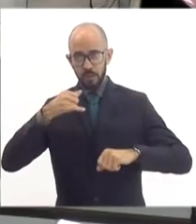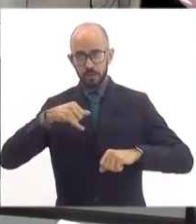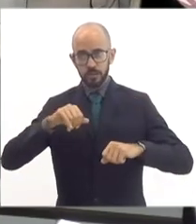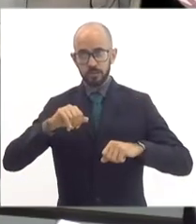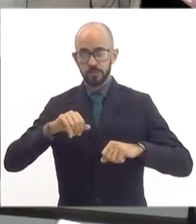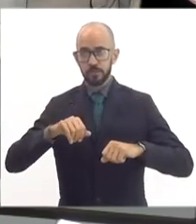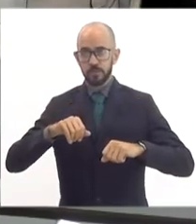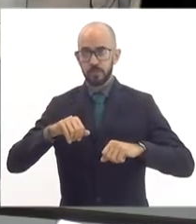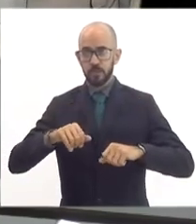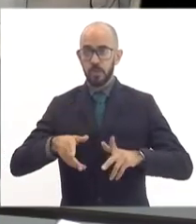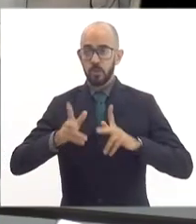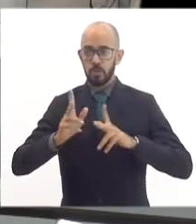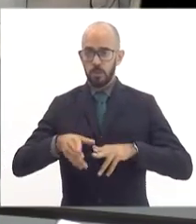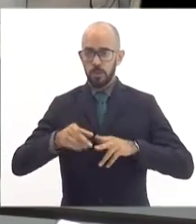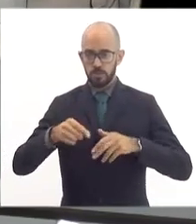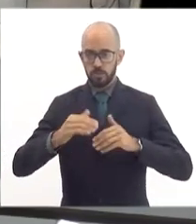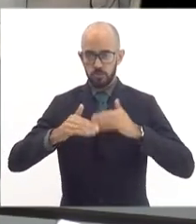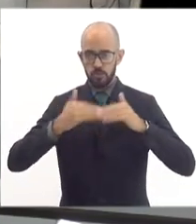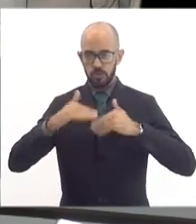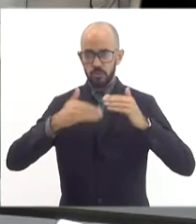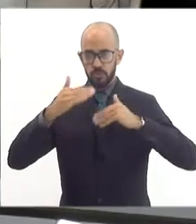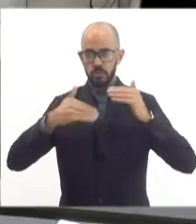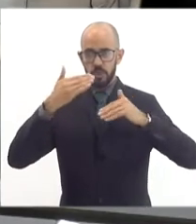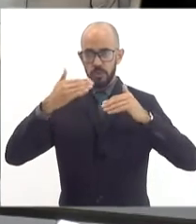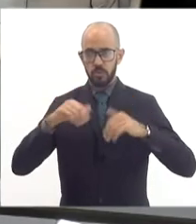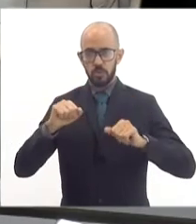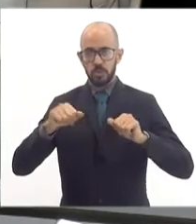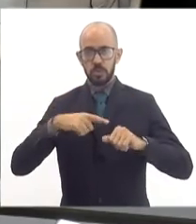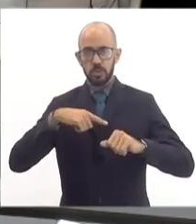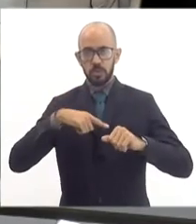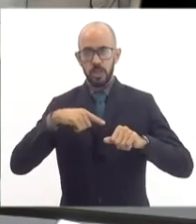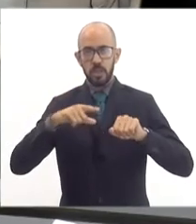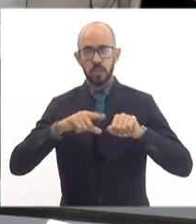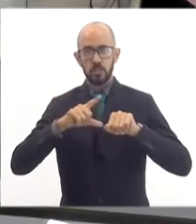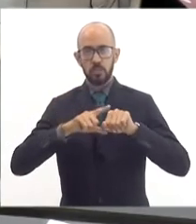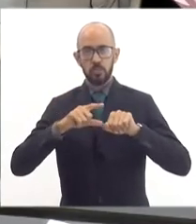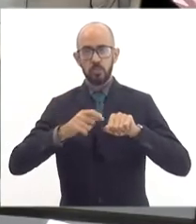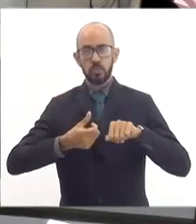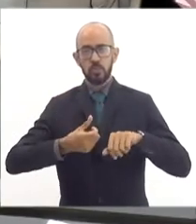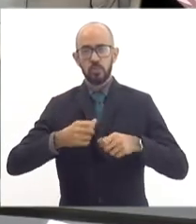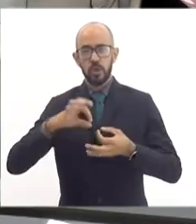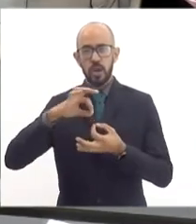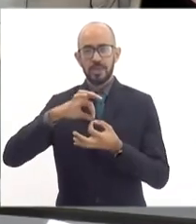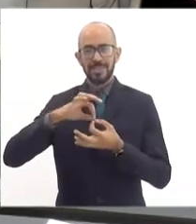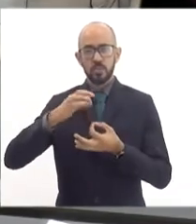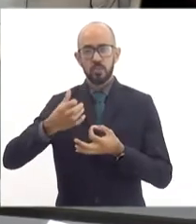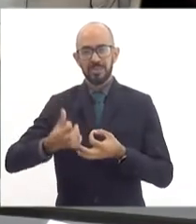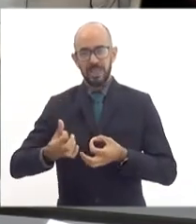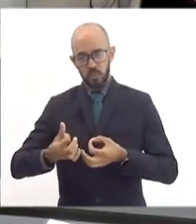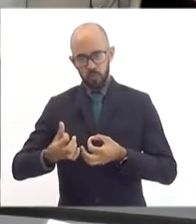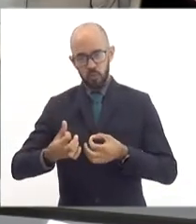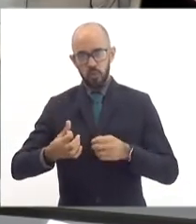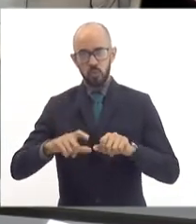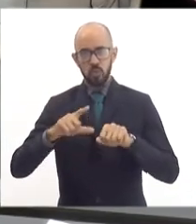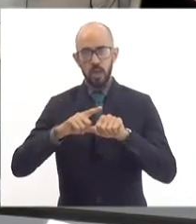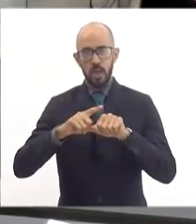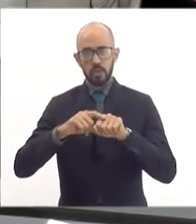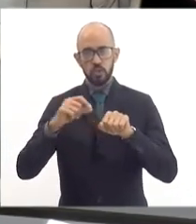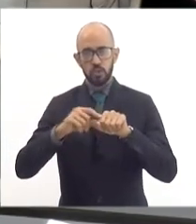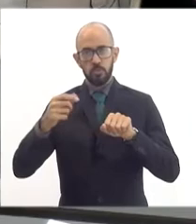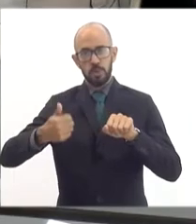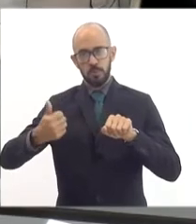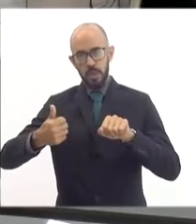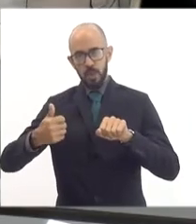dentro da linha de desenvolvimento, aí prevista no inciso 6º do artigo 1º da lei, a PPP é uma